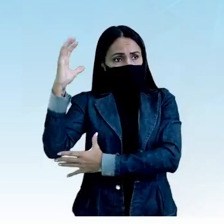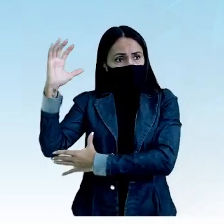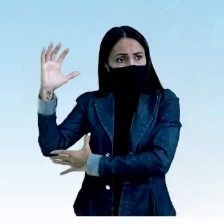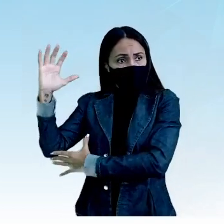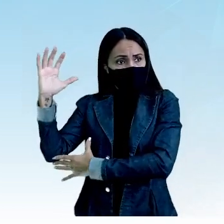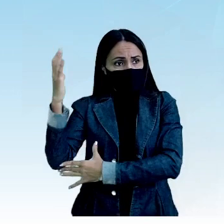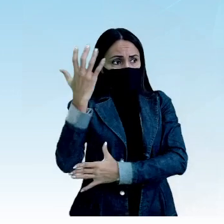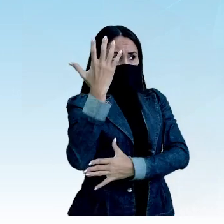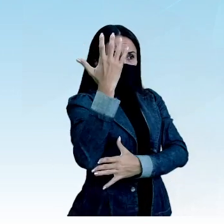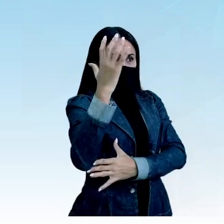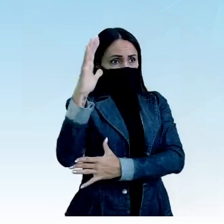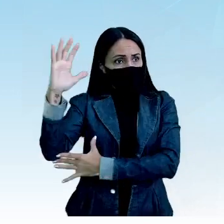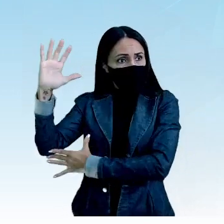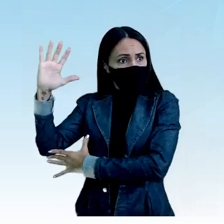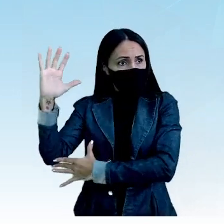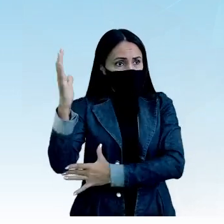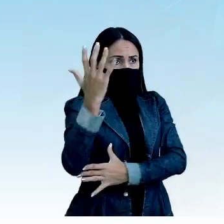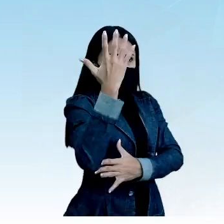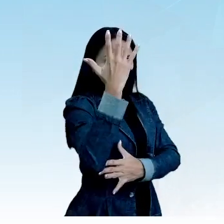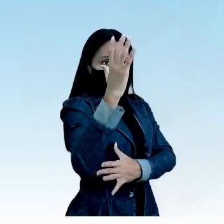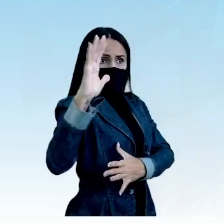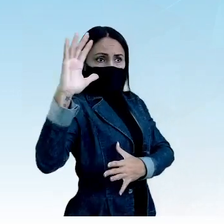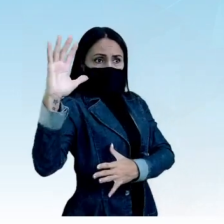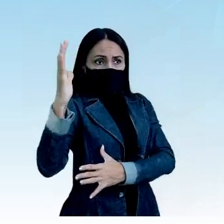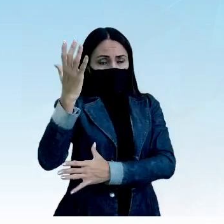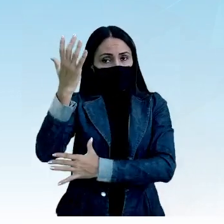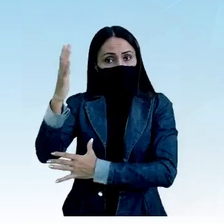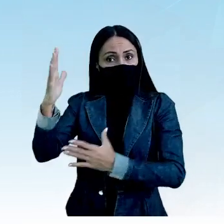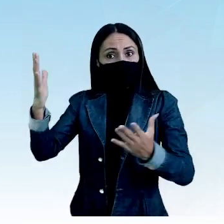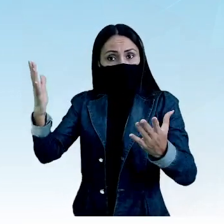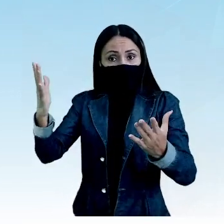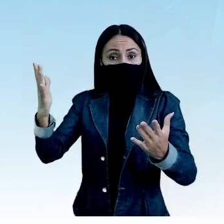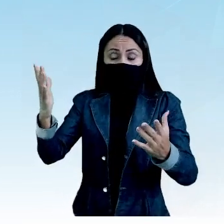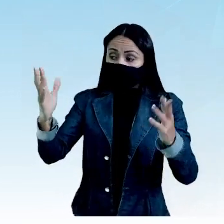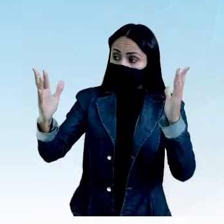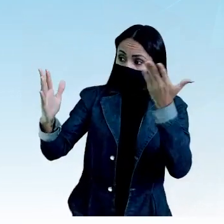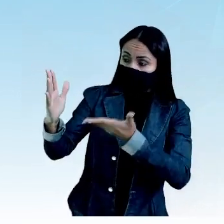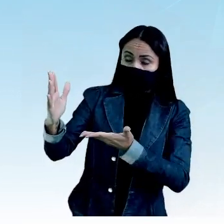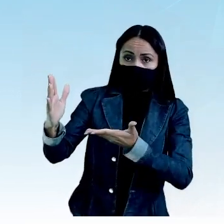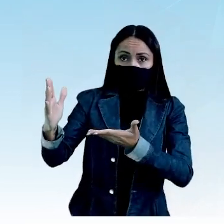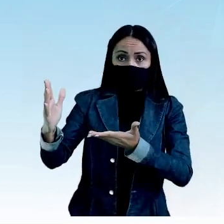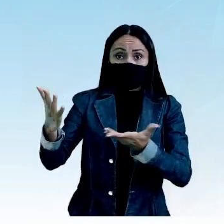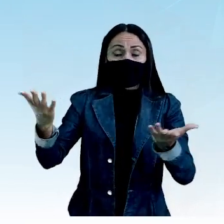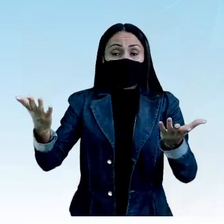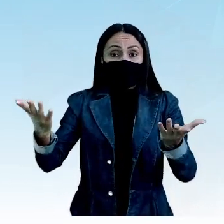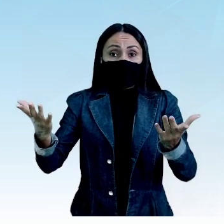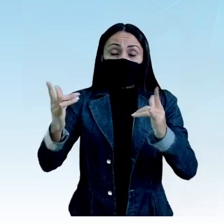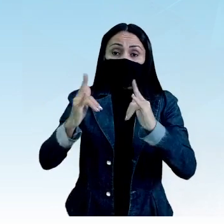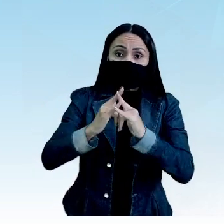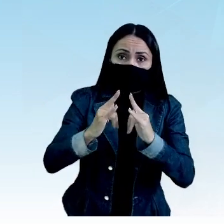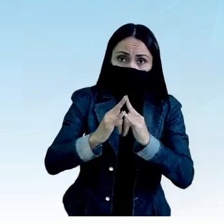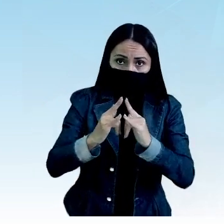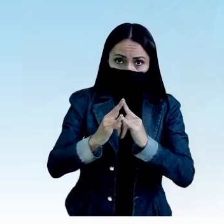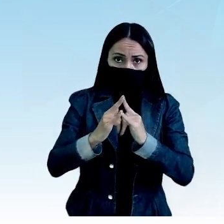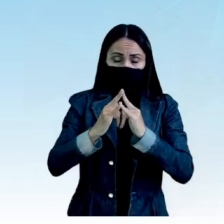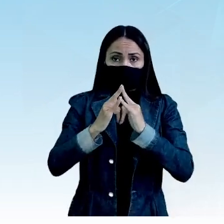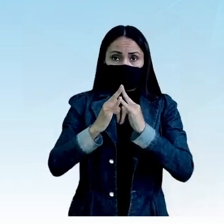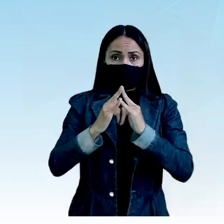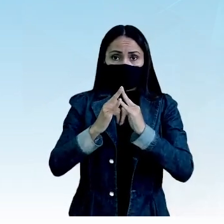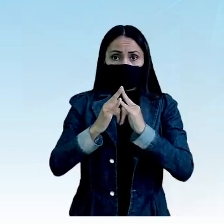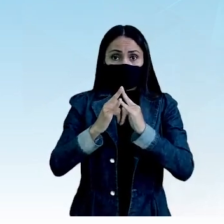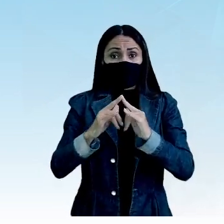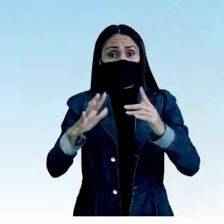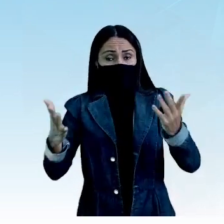madeira ricamente vestida e que simboliza uma entidade. Sem ela, o maracatu não sai. Então, o nosso homem